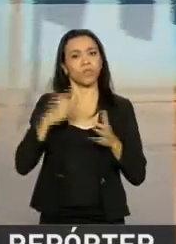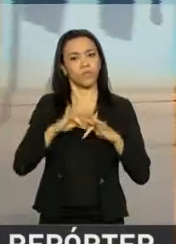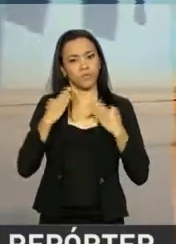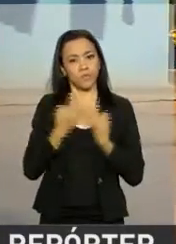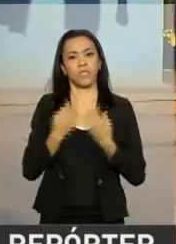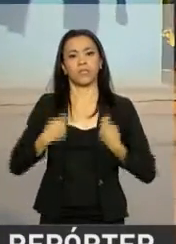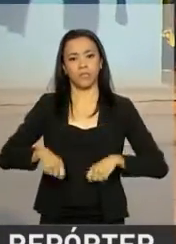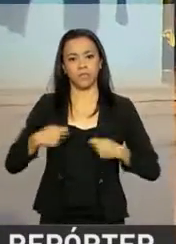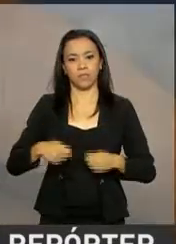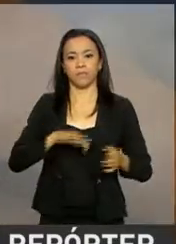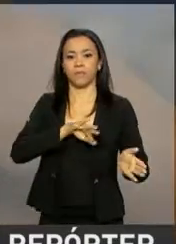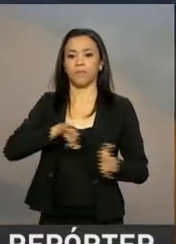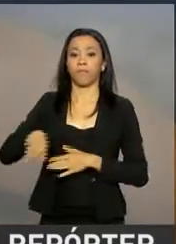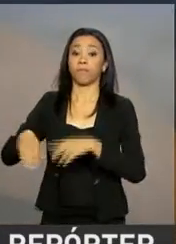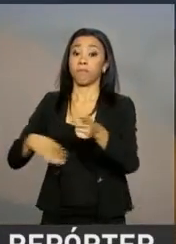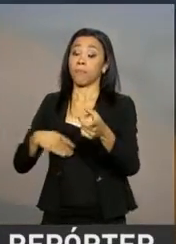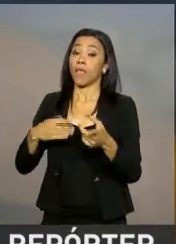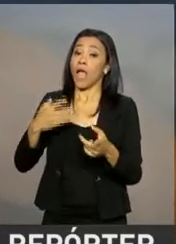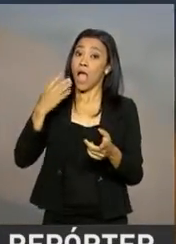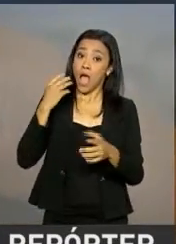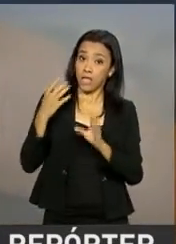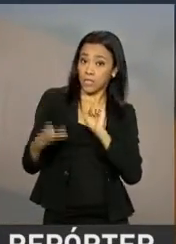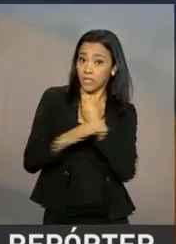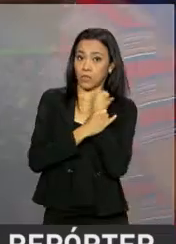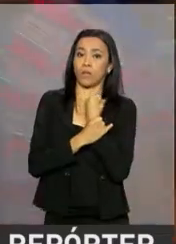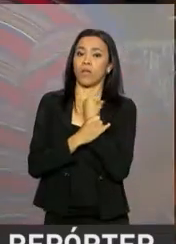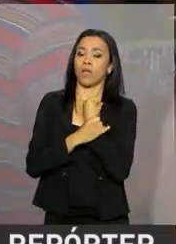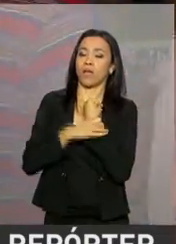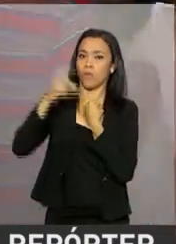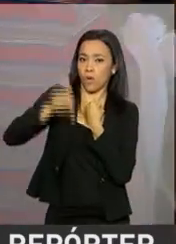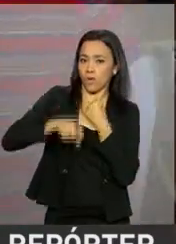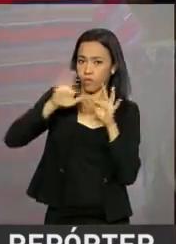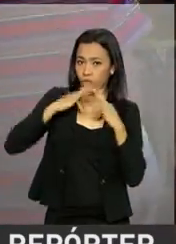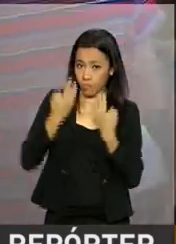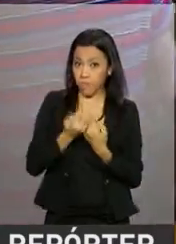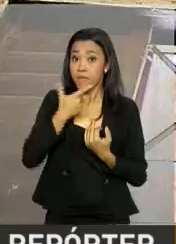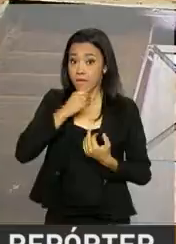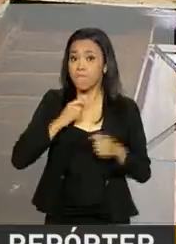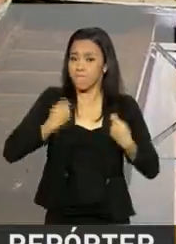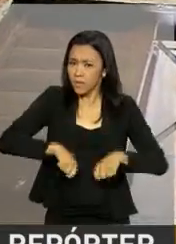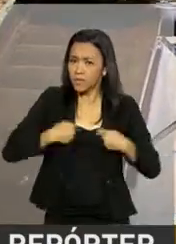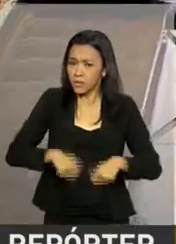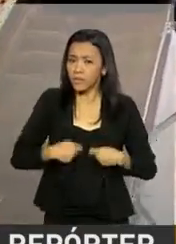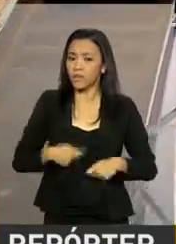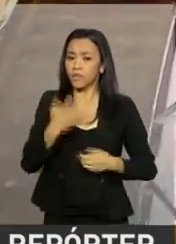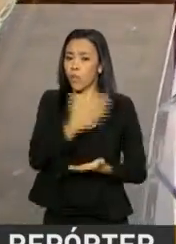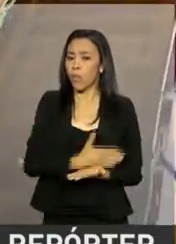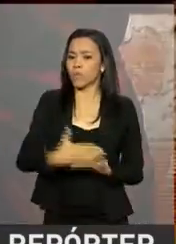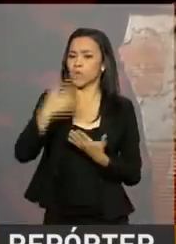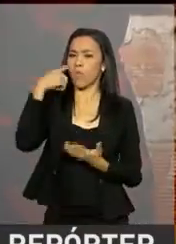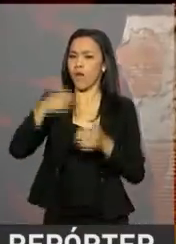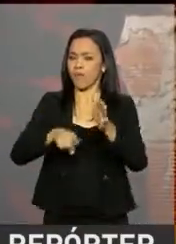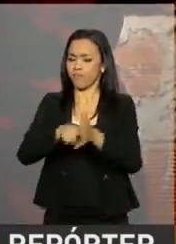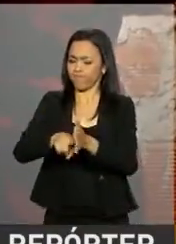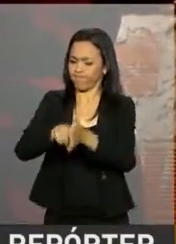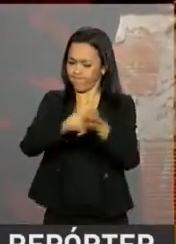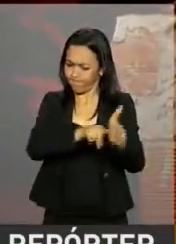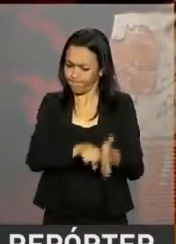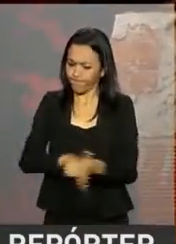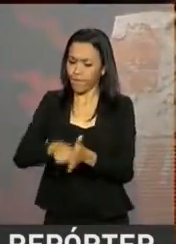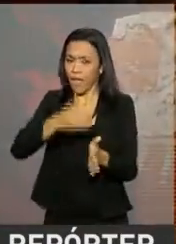para garantir que os recursos cheguem a quem realmente precisa o processo de revisão foi iniciado a intenção é evitar